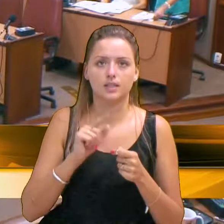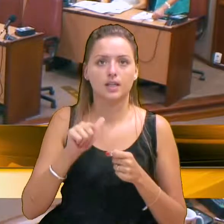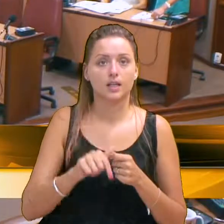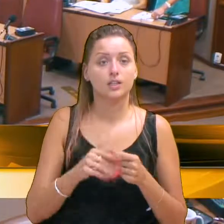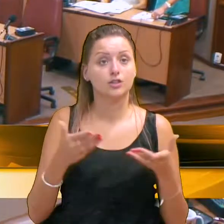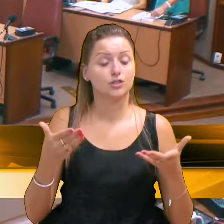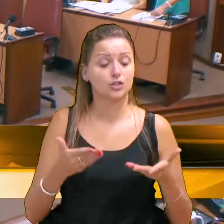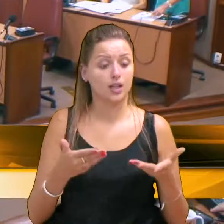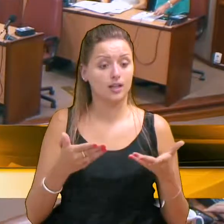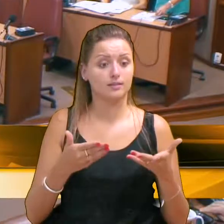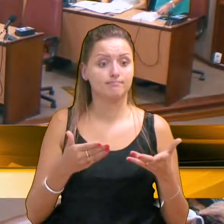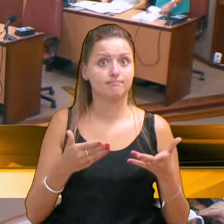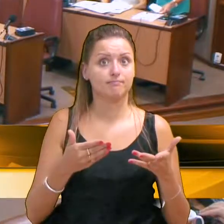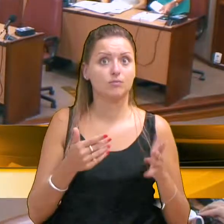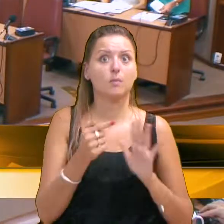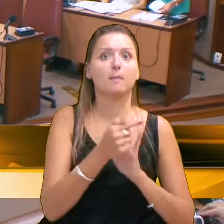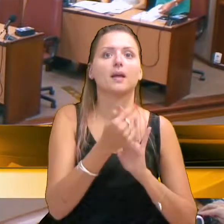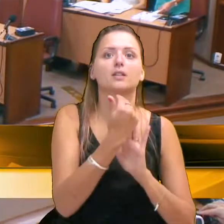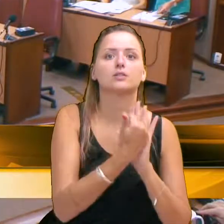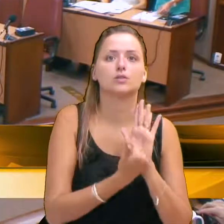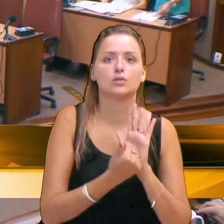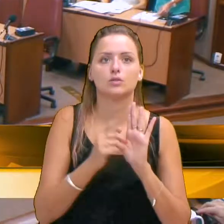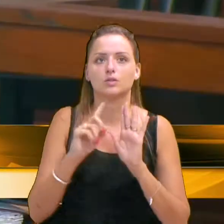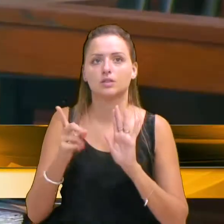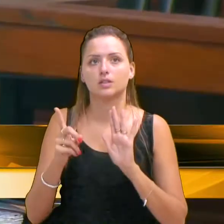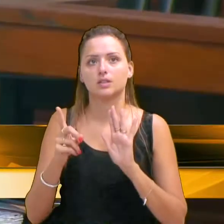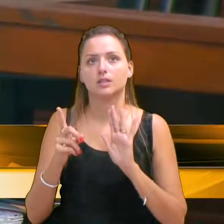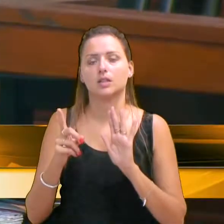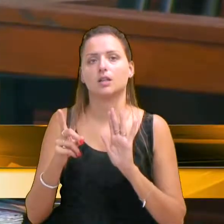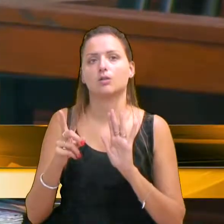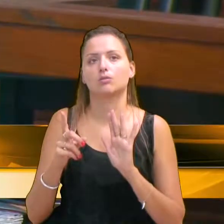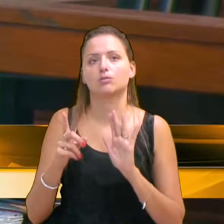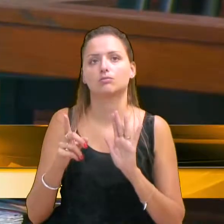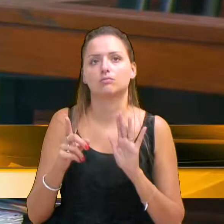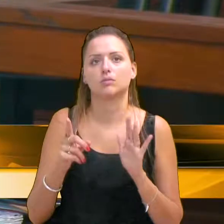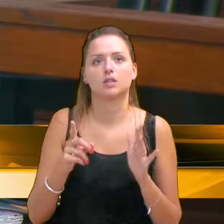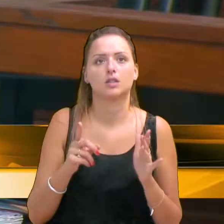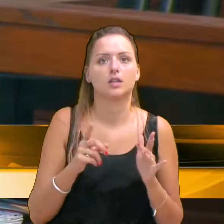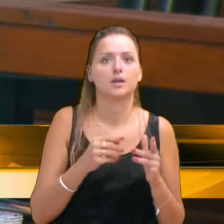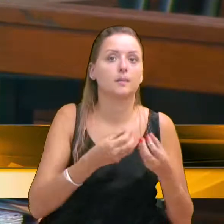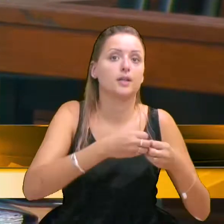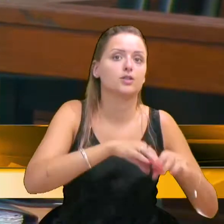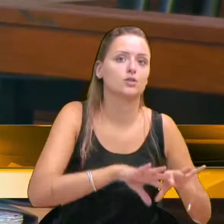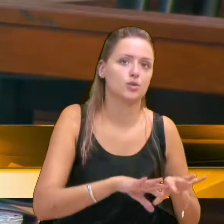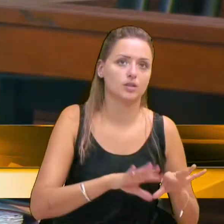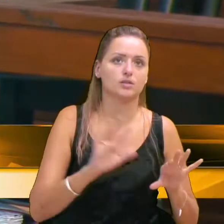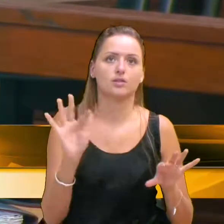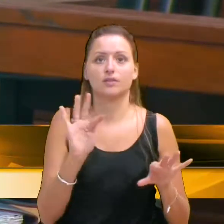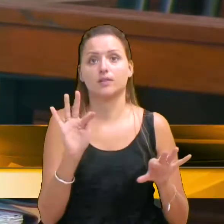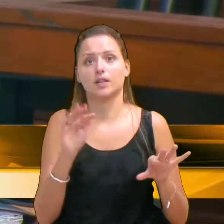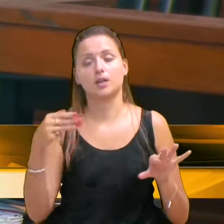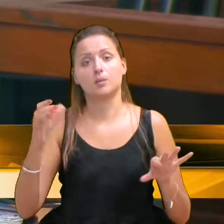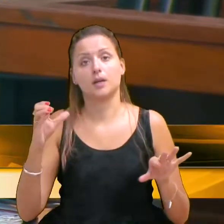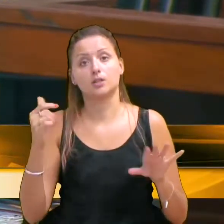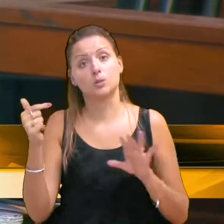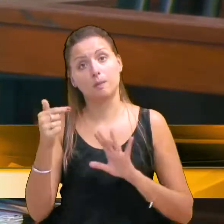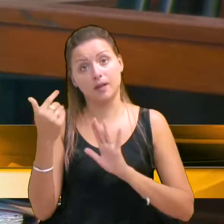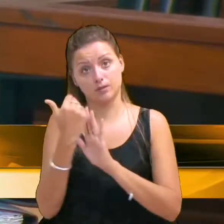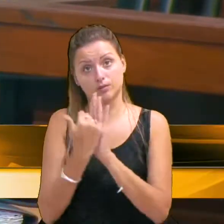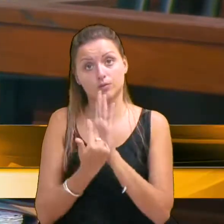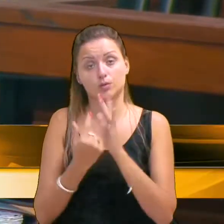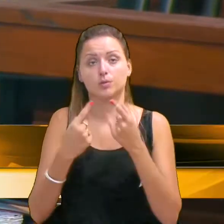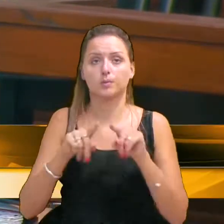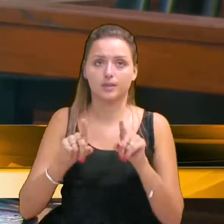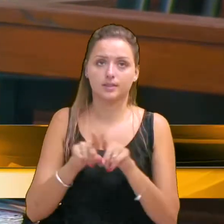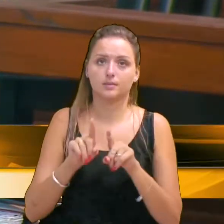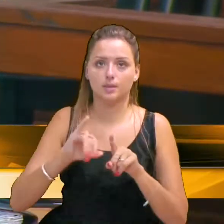um alento, não penalizando quem pagou, quem consegue pagar em janeiro. Os outros teriam um desconto um pouco menor, mas ainda assim